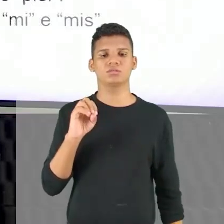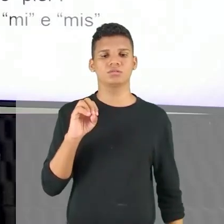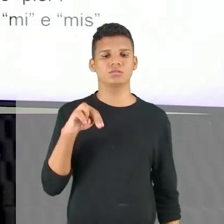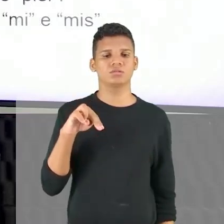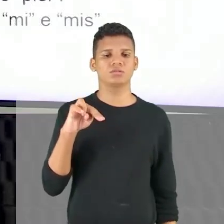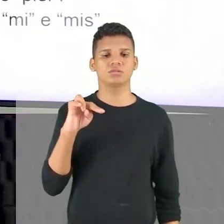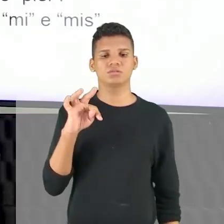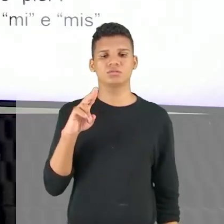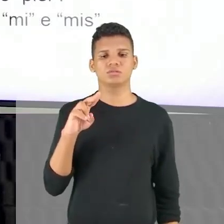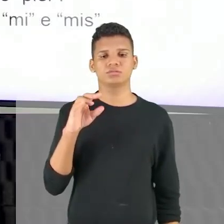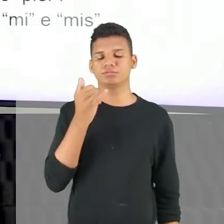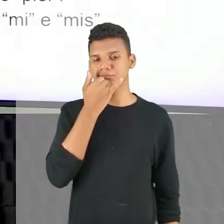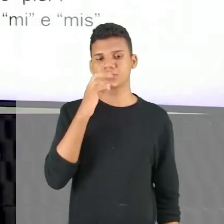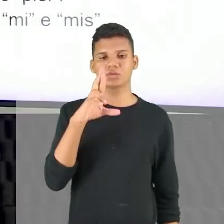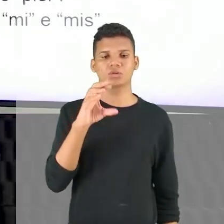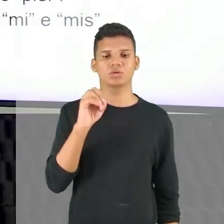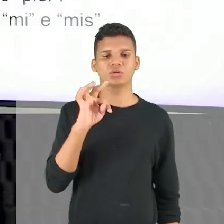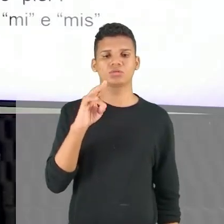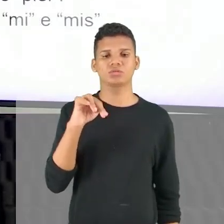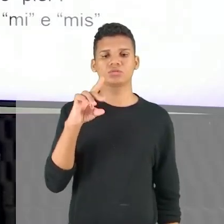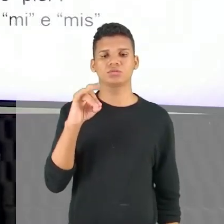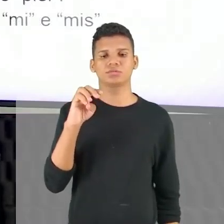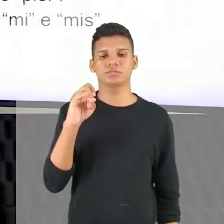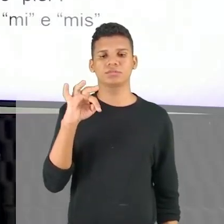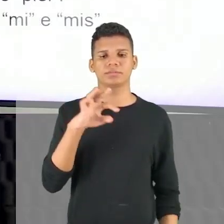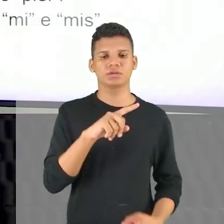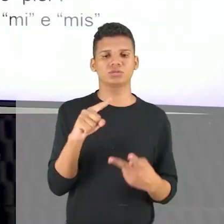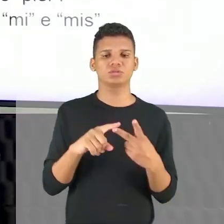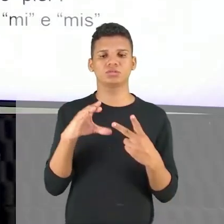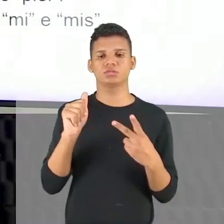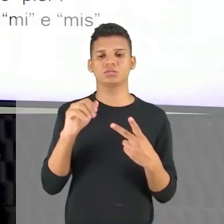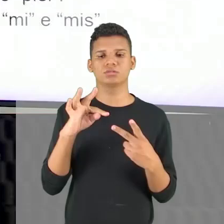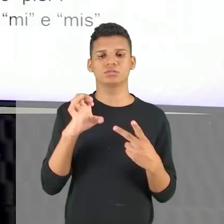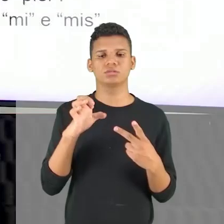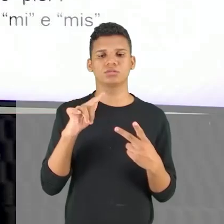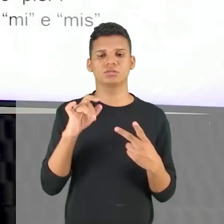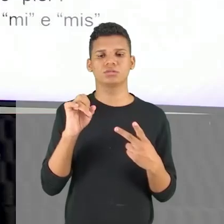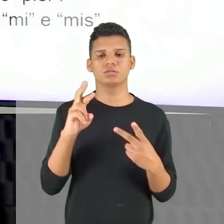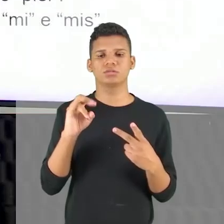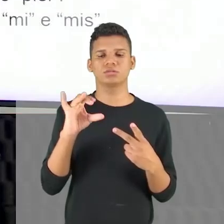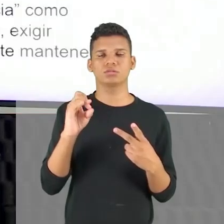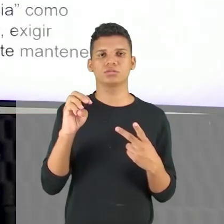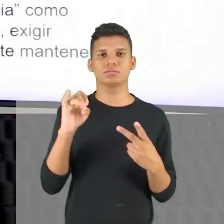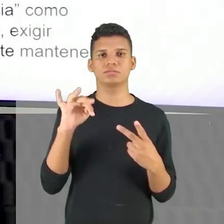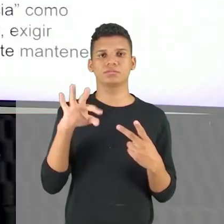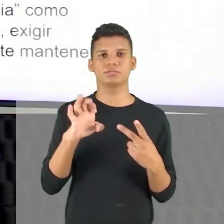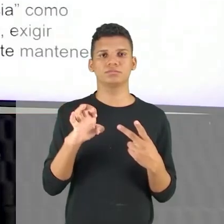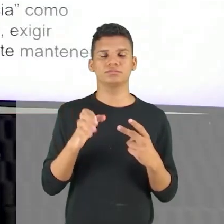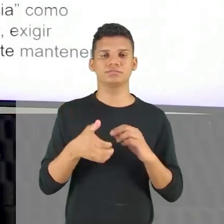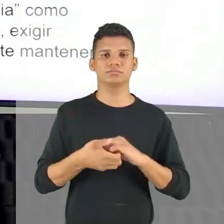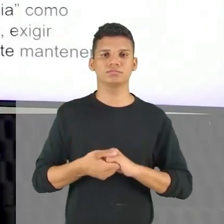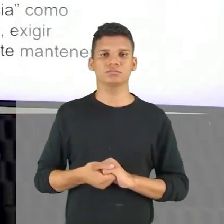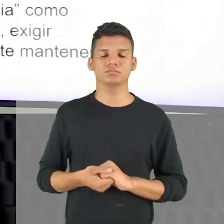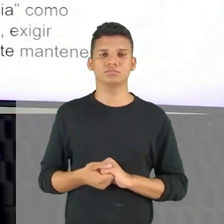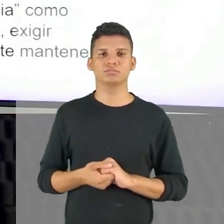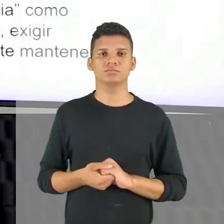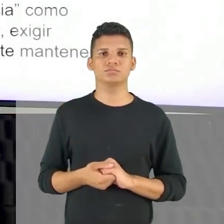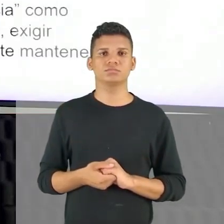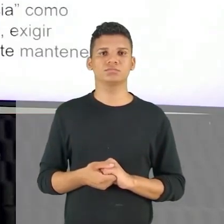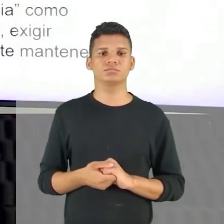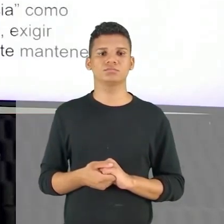sinônimo ali, categoricamente, tá? Eles reforçam essa identidade da mulher negra. Belezinha? Tá bom?